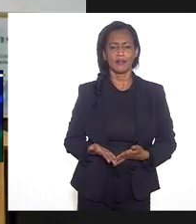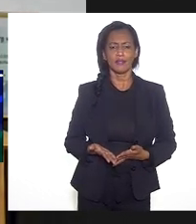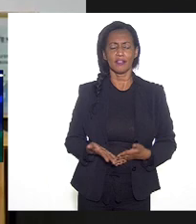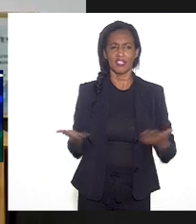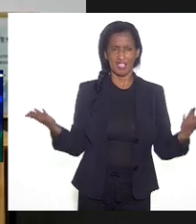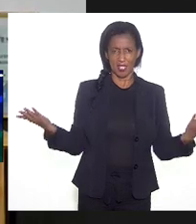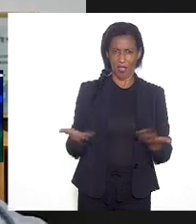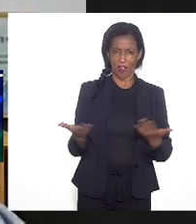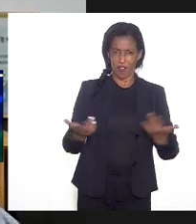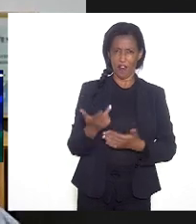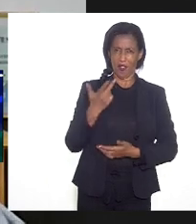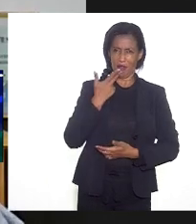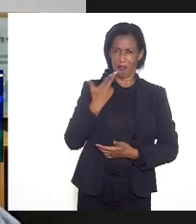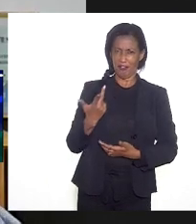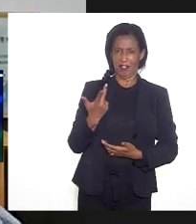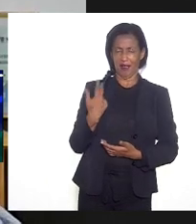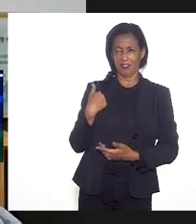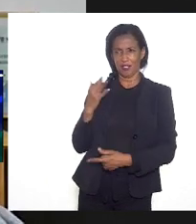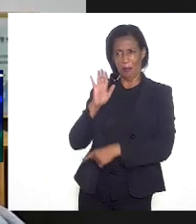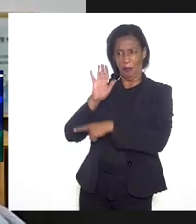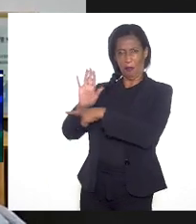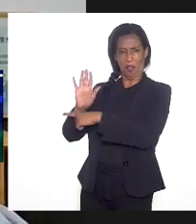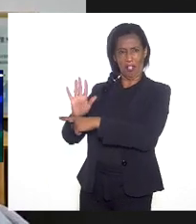E agora vem dizer que defendem a vida?